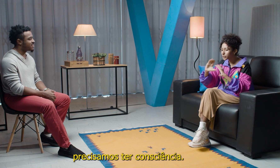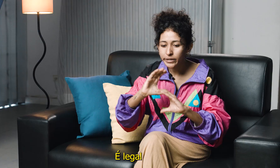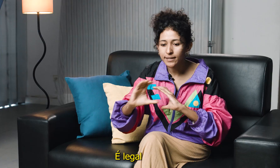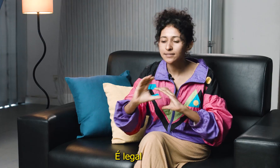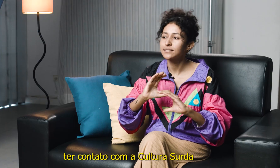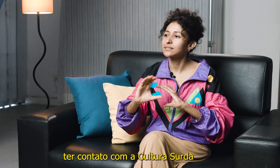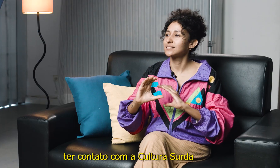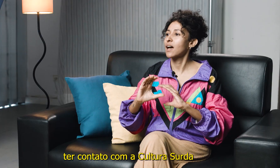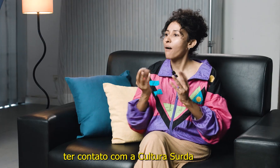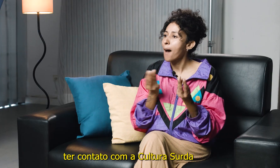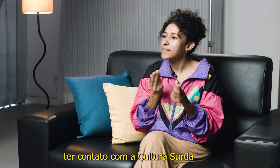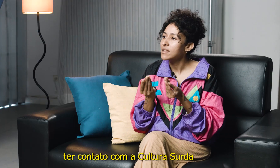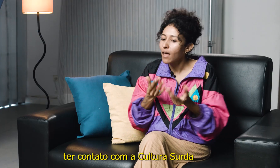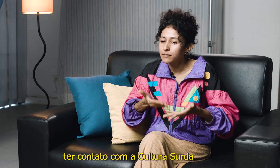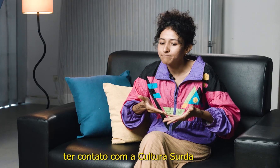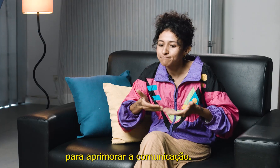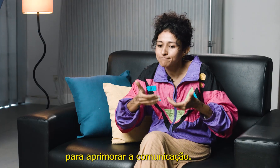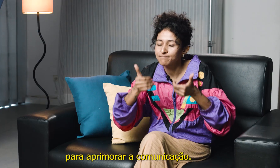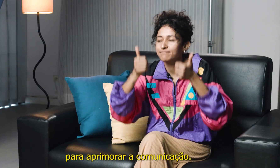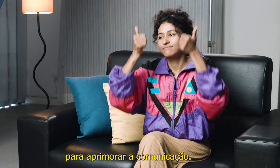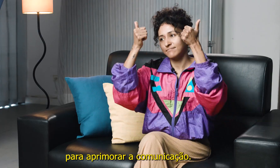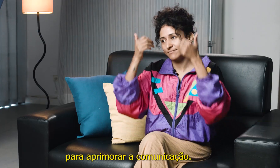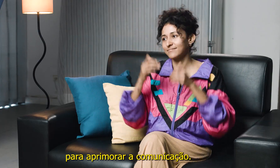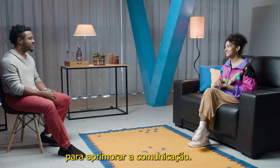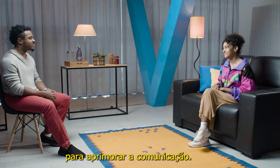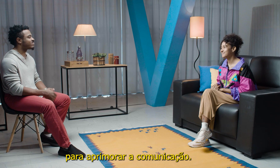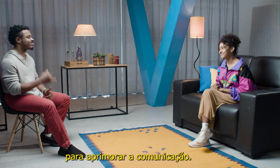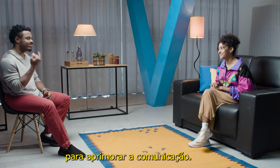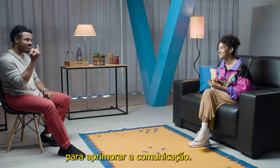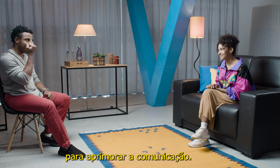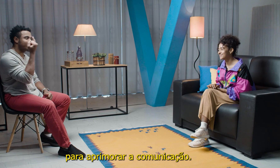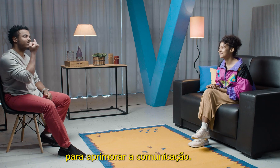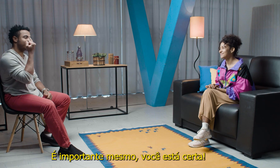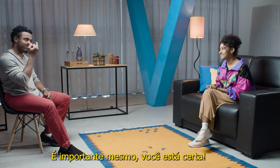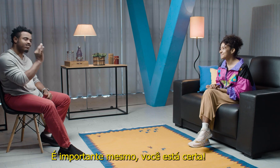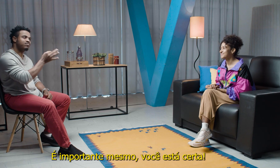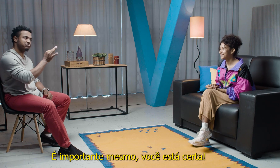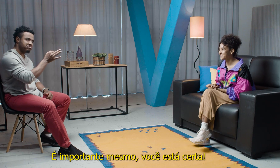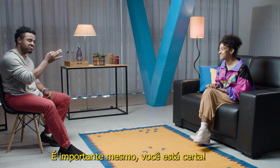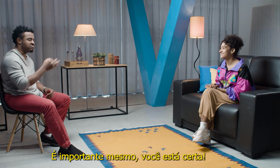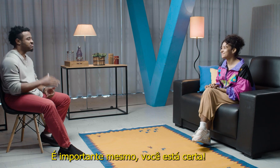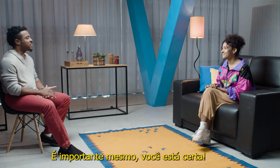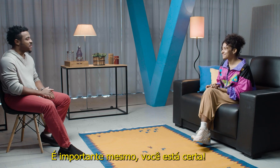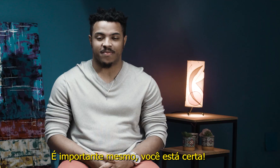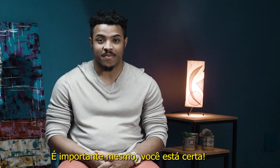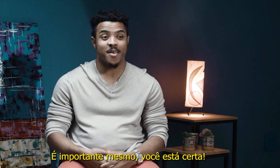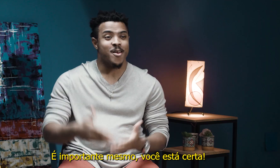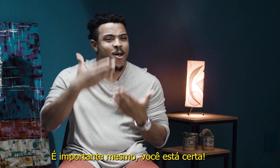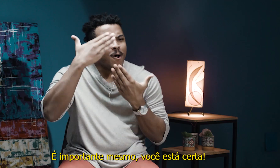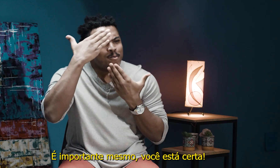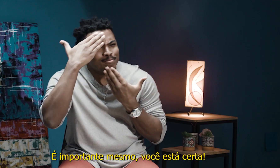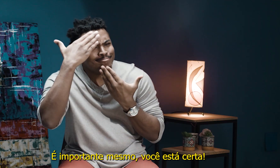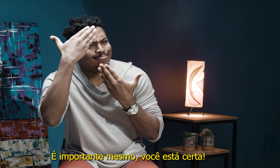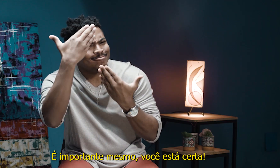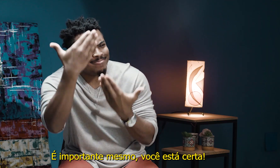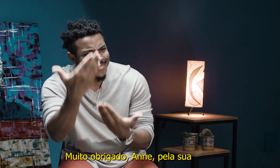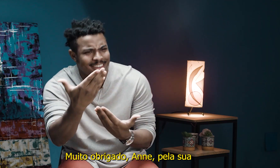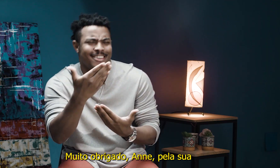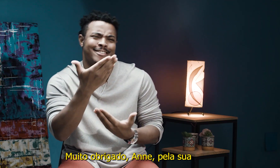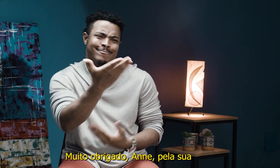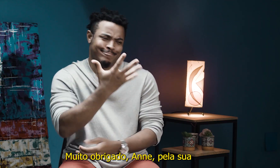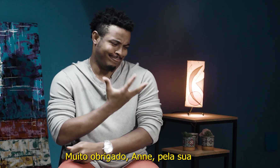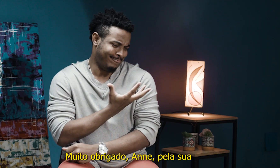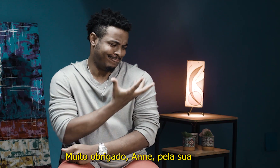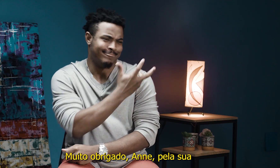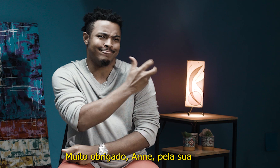consciência. É legal ter contato com a cultura surda para aprimorar a comunicação. É importante mesmo, você está certa.